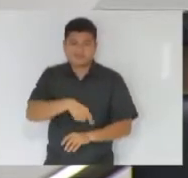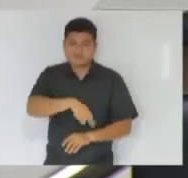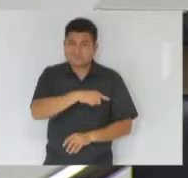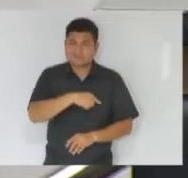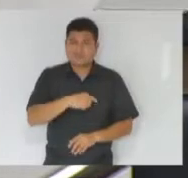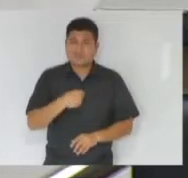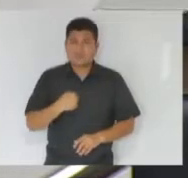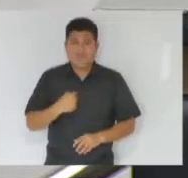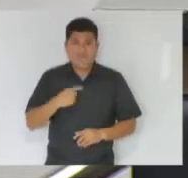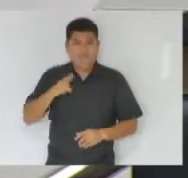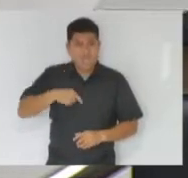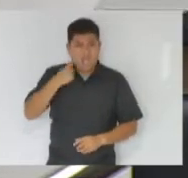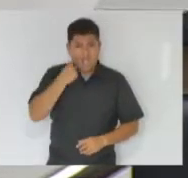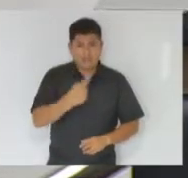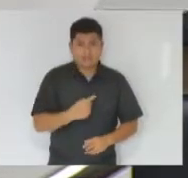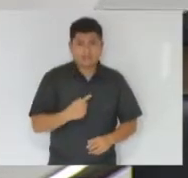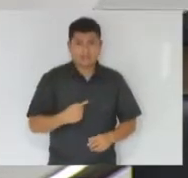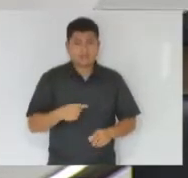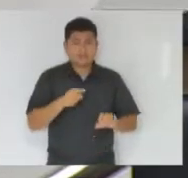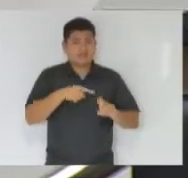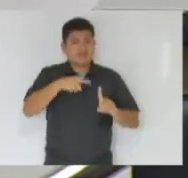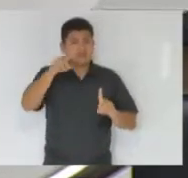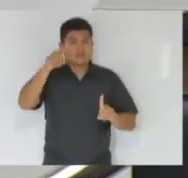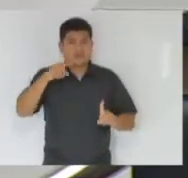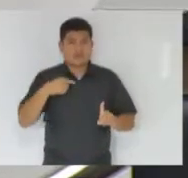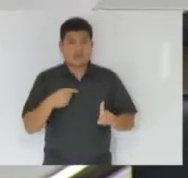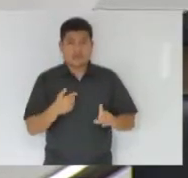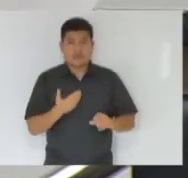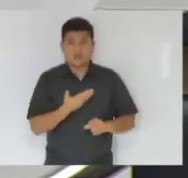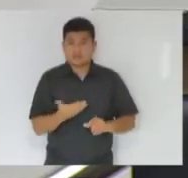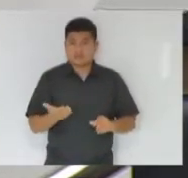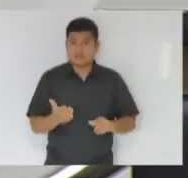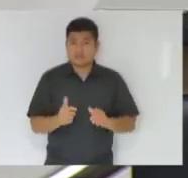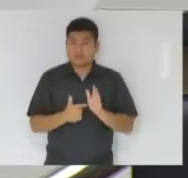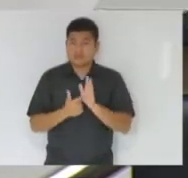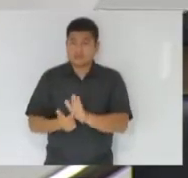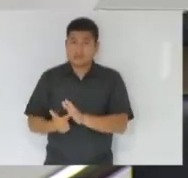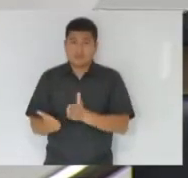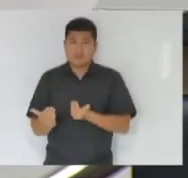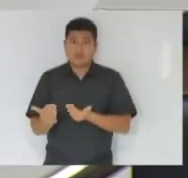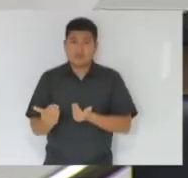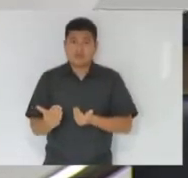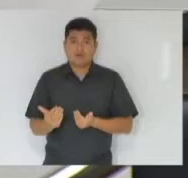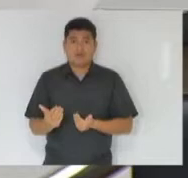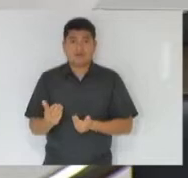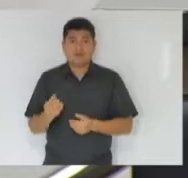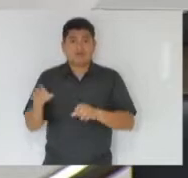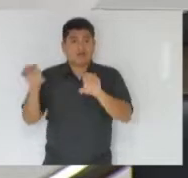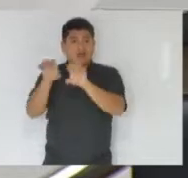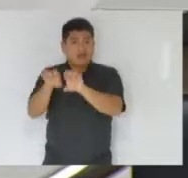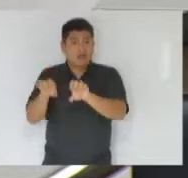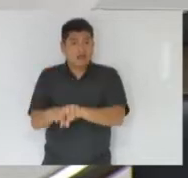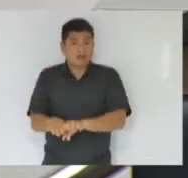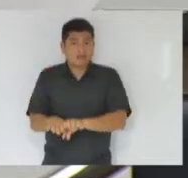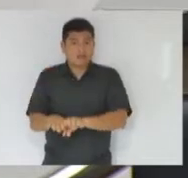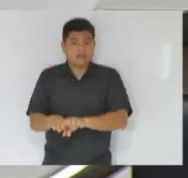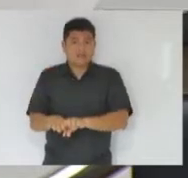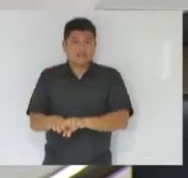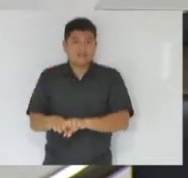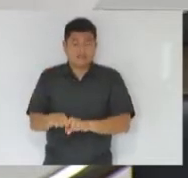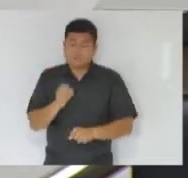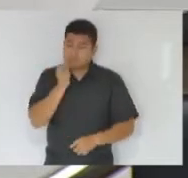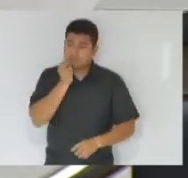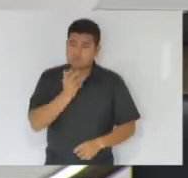tão interessante que os dados apresentados para os próprios jovens colocaram que a infraestrutura era uma infraestrutura